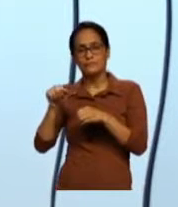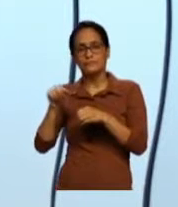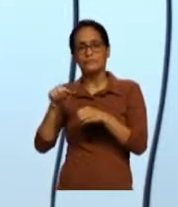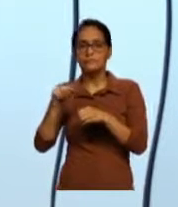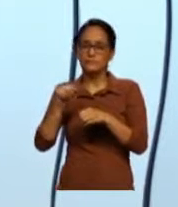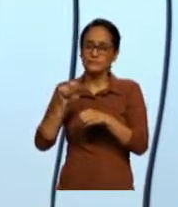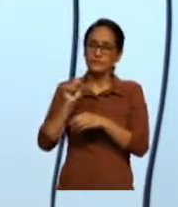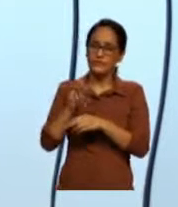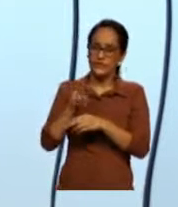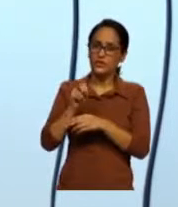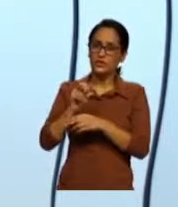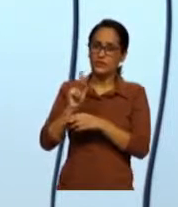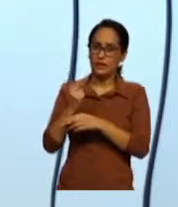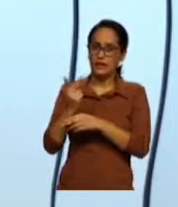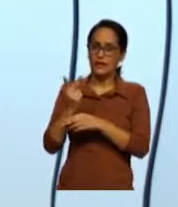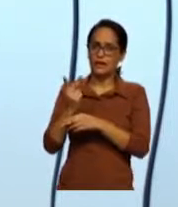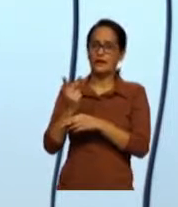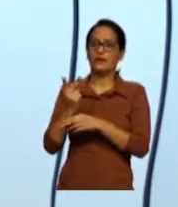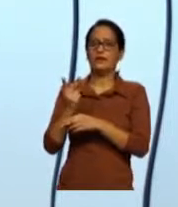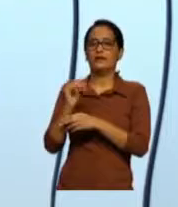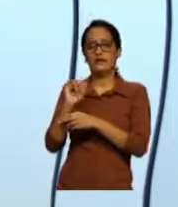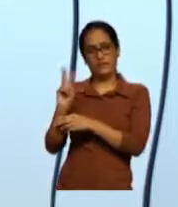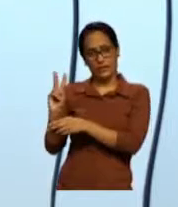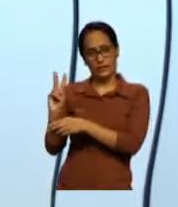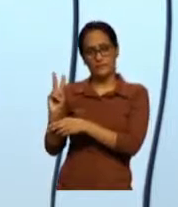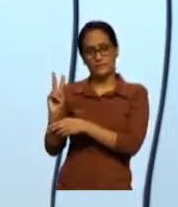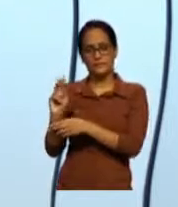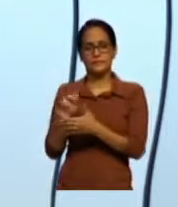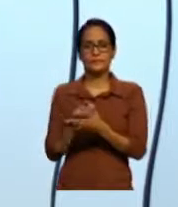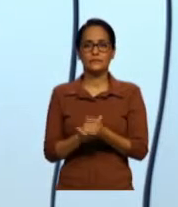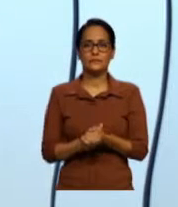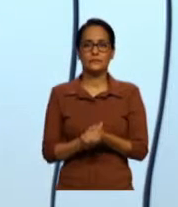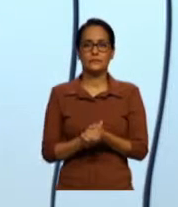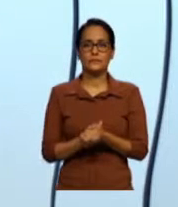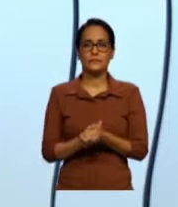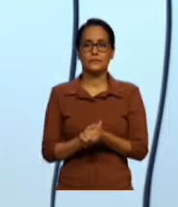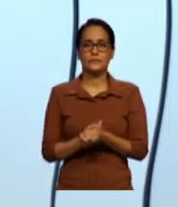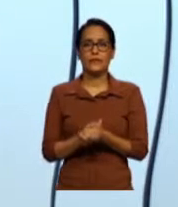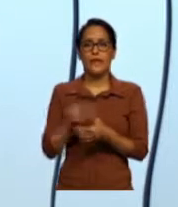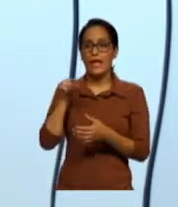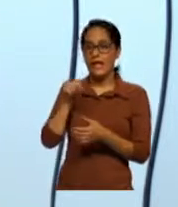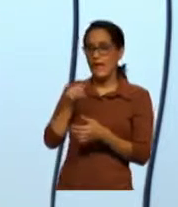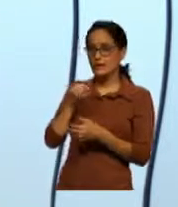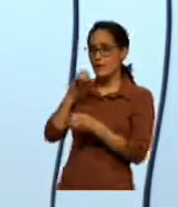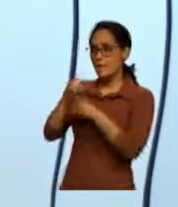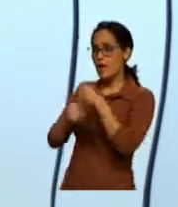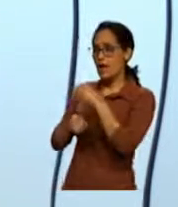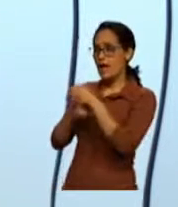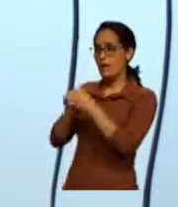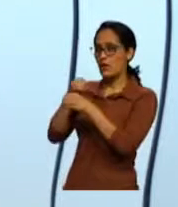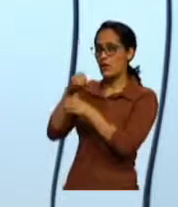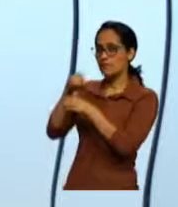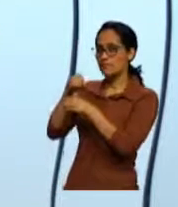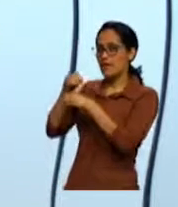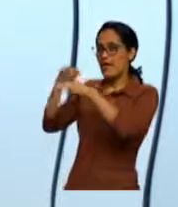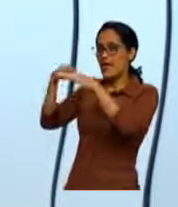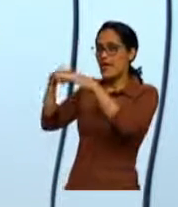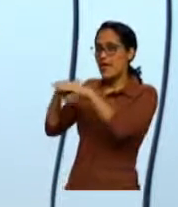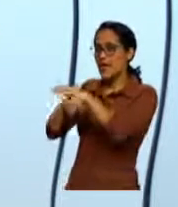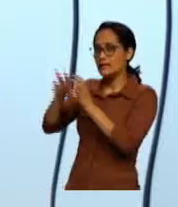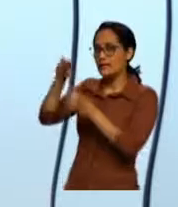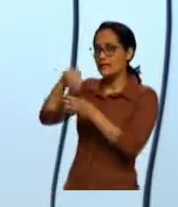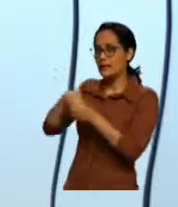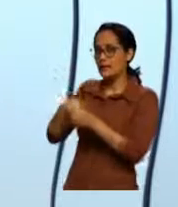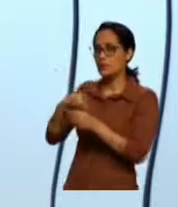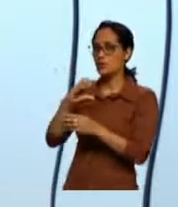moléculas de RNA, então, essa molécula de RNA viral vai para o citoplasma, umas vão